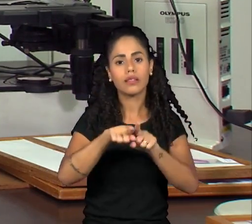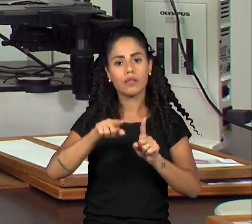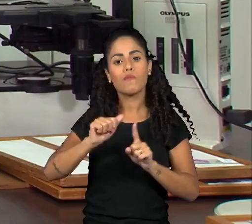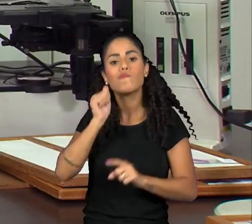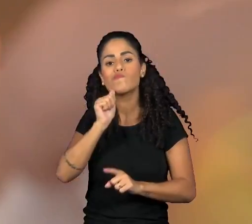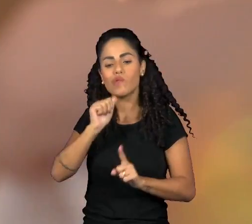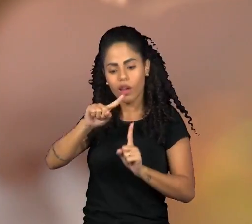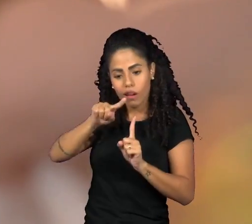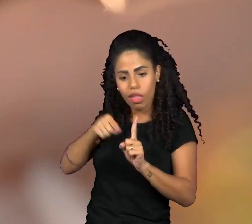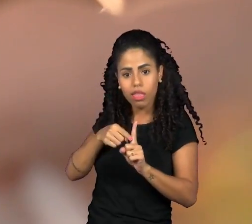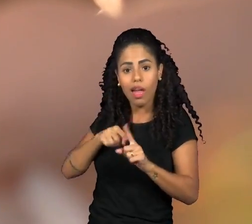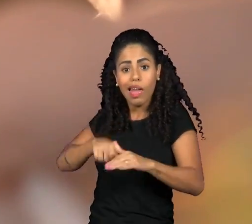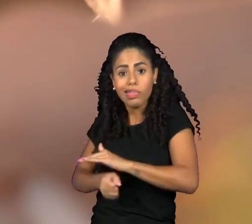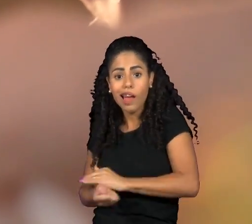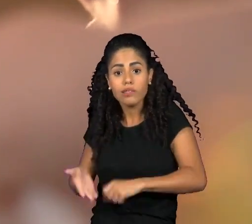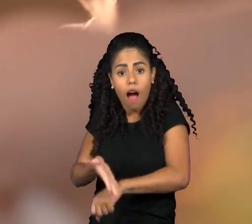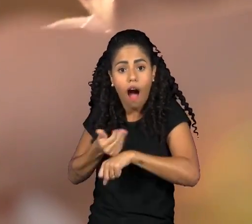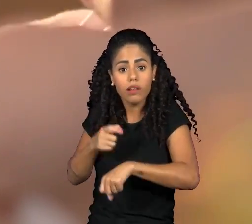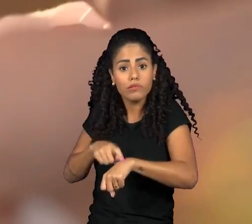parto prematuro.